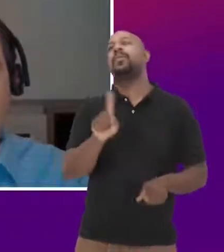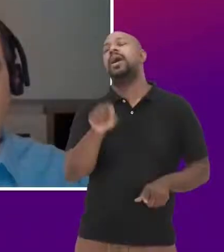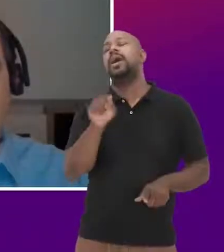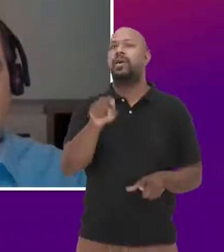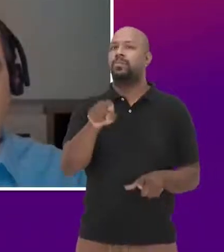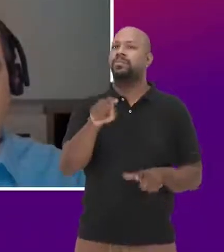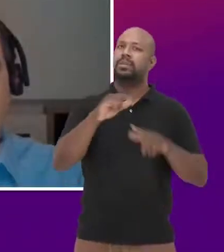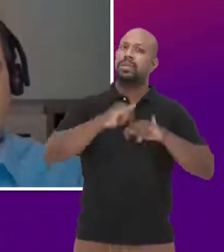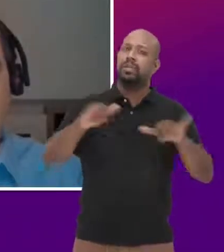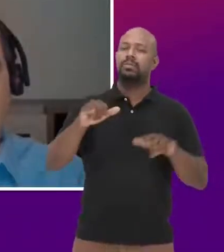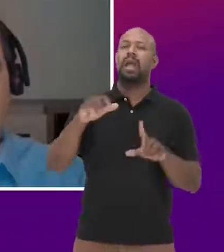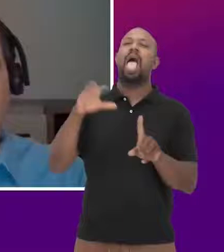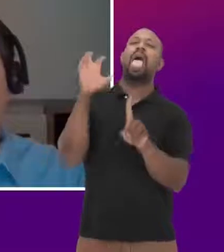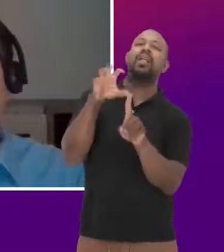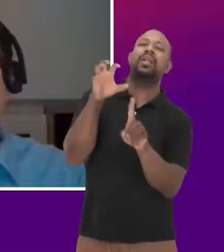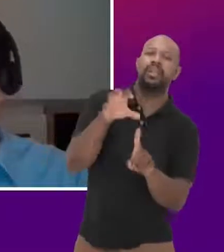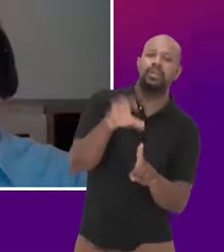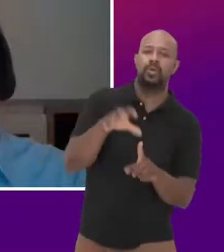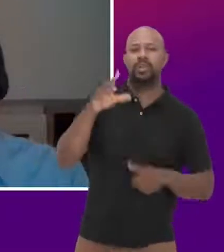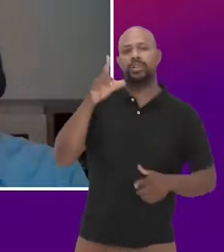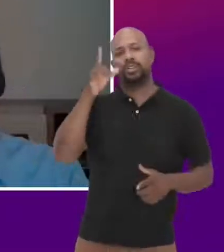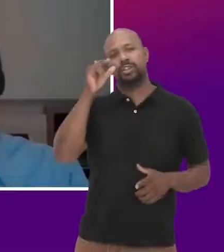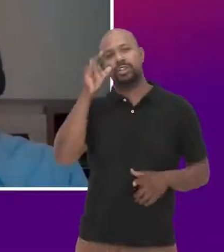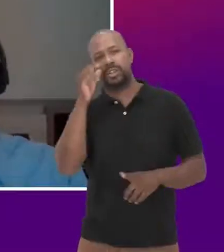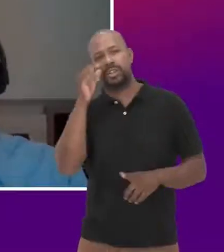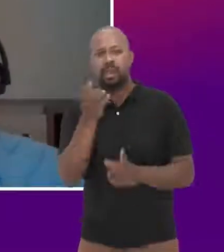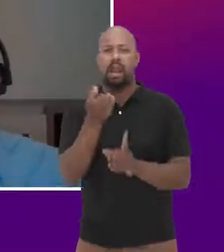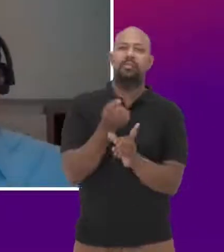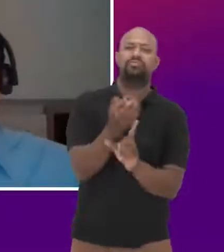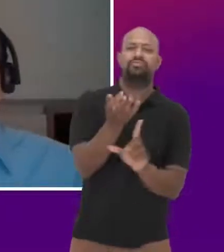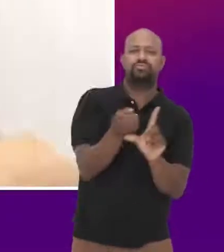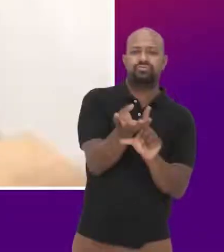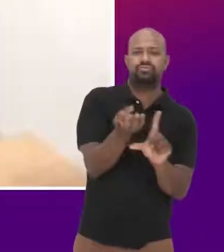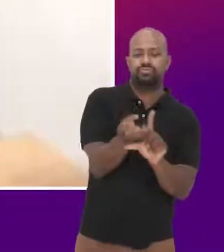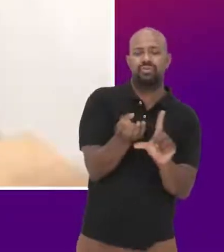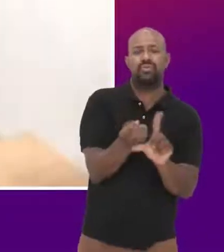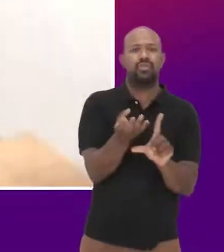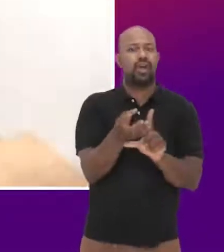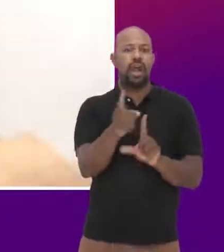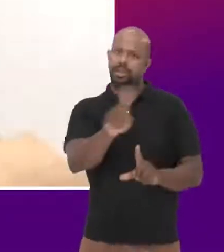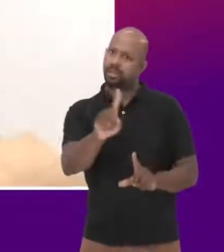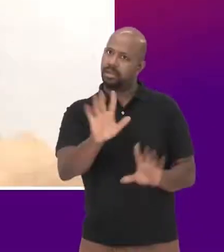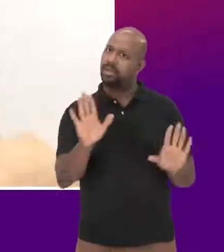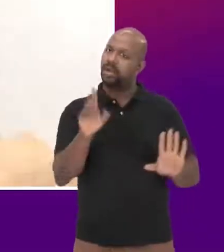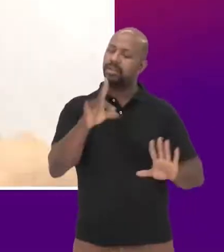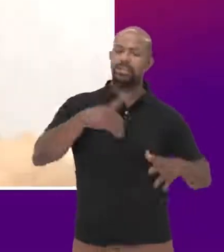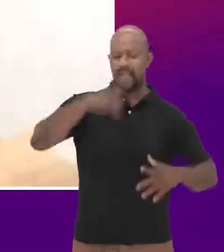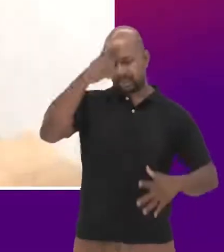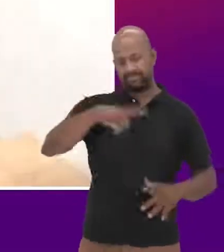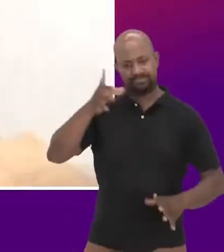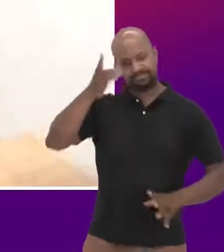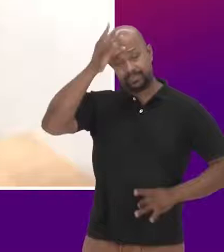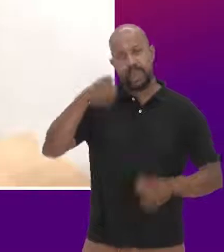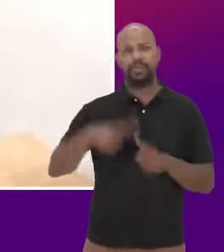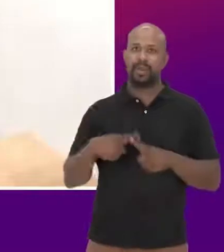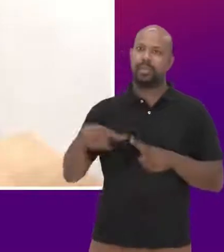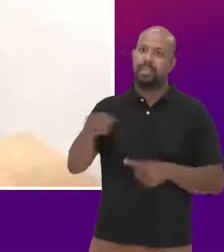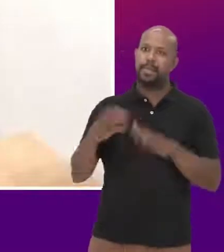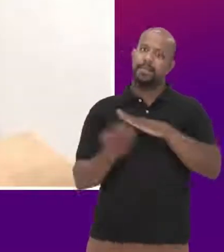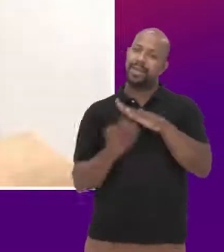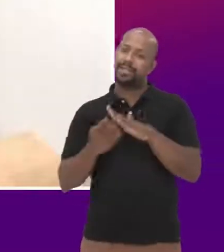se coloca dos influenciadores que simplesmente viram garotos propaganda, até porque quando entra